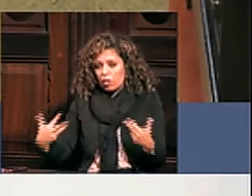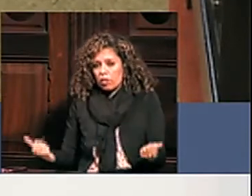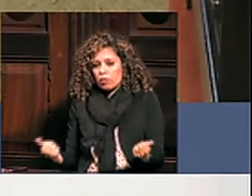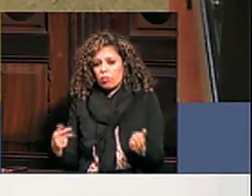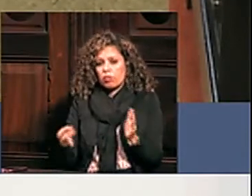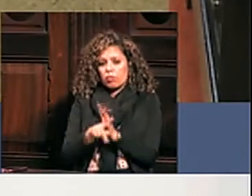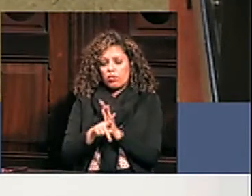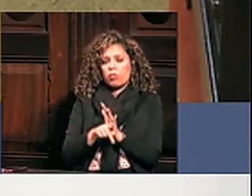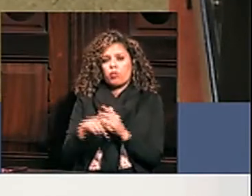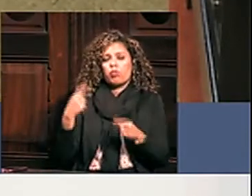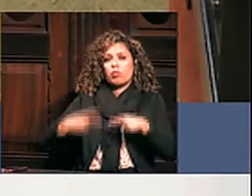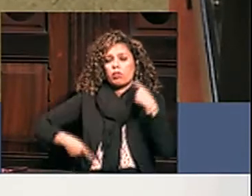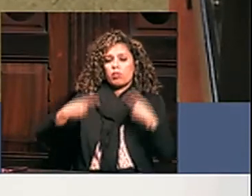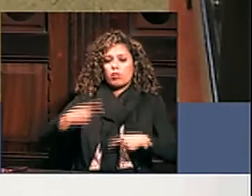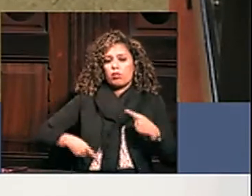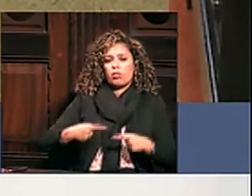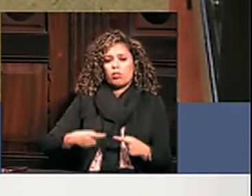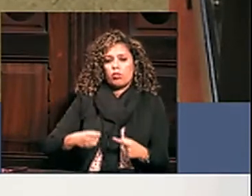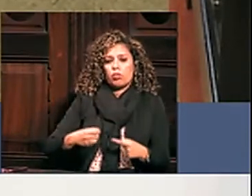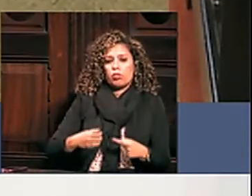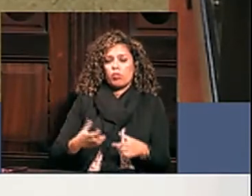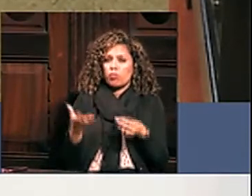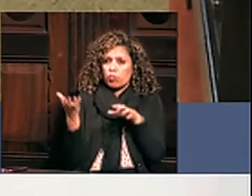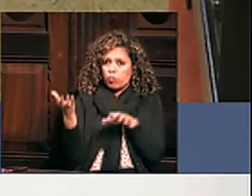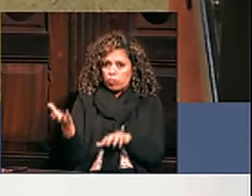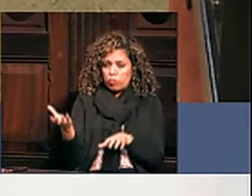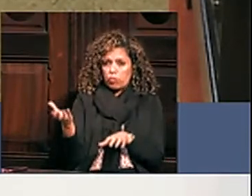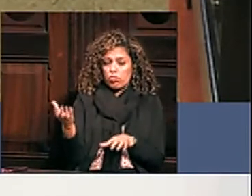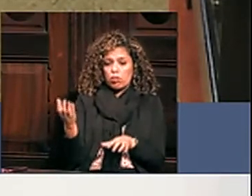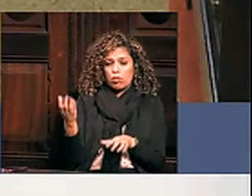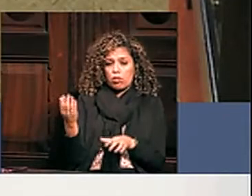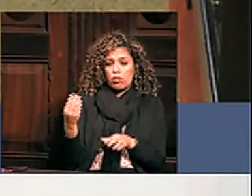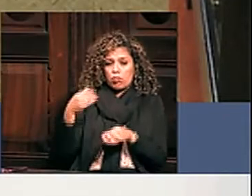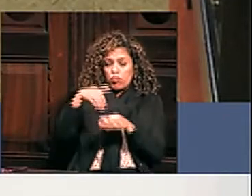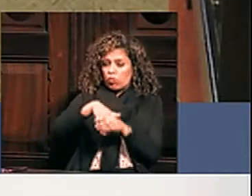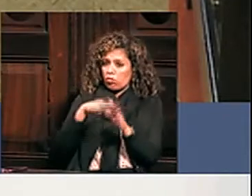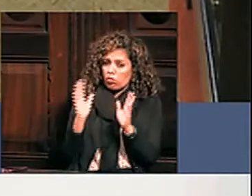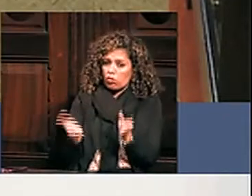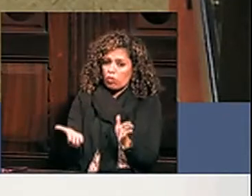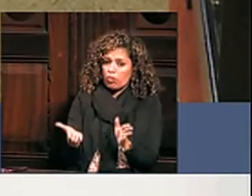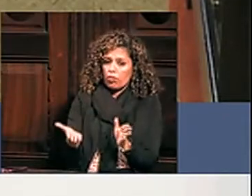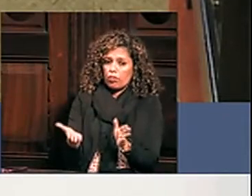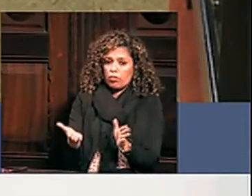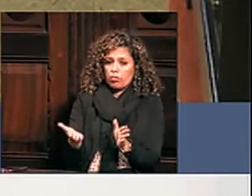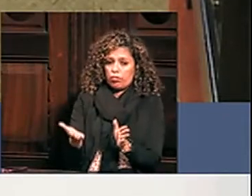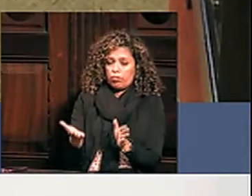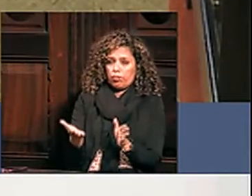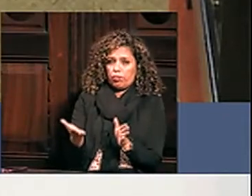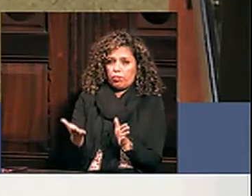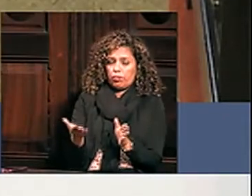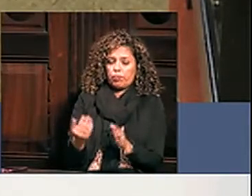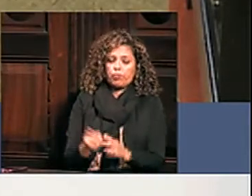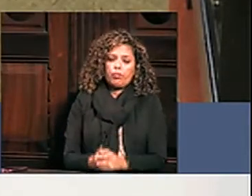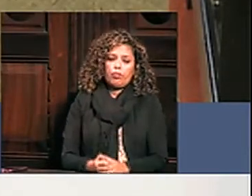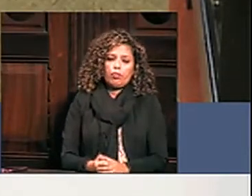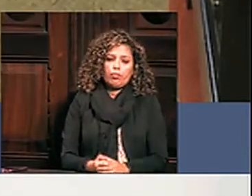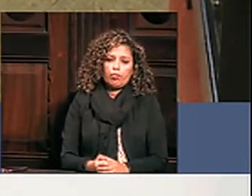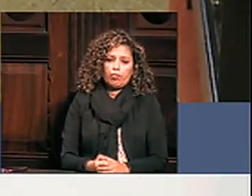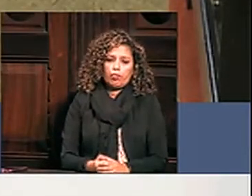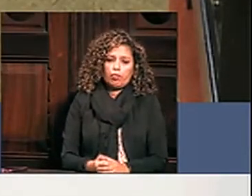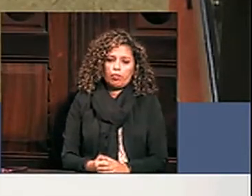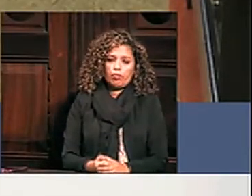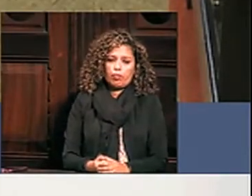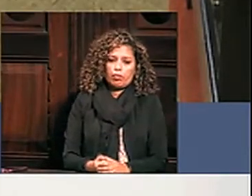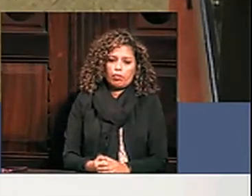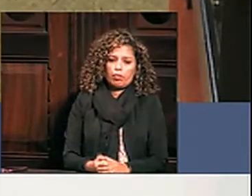seu relatório. E se tudo der certo, a compensação será superior a esse valor. É uma hipótese